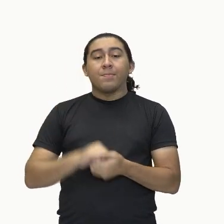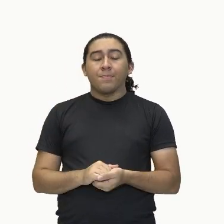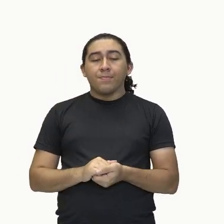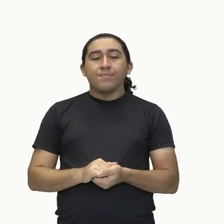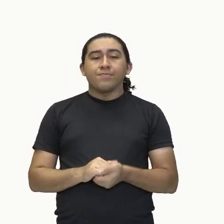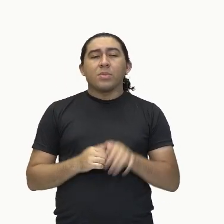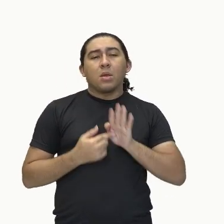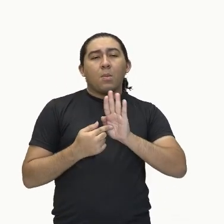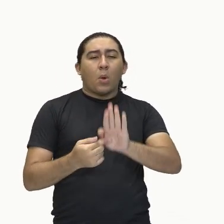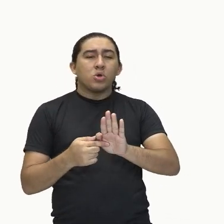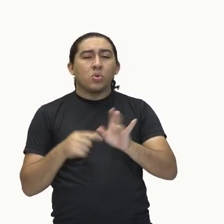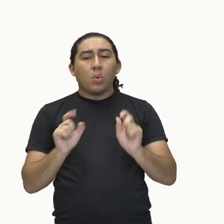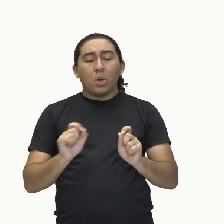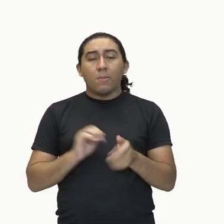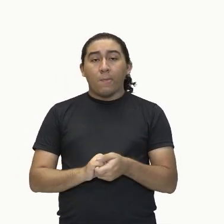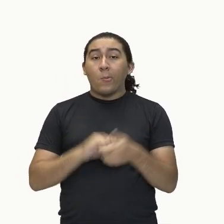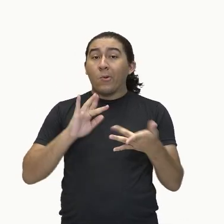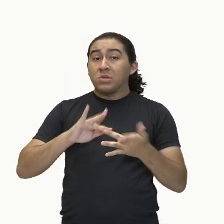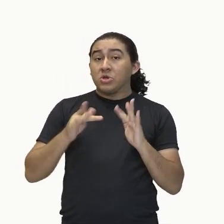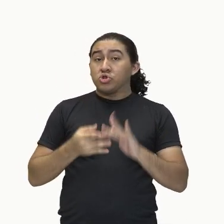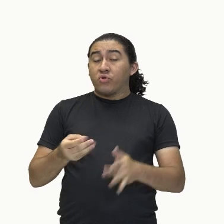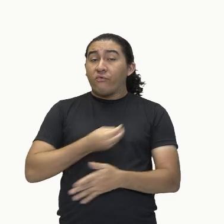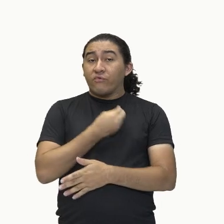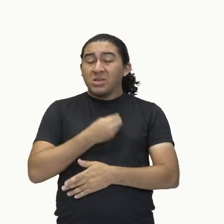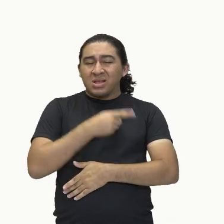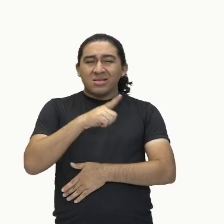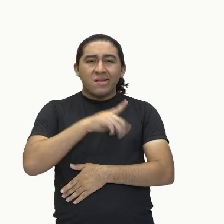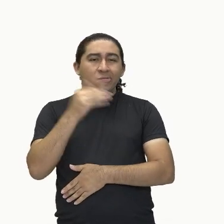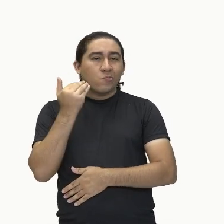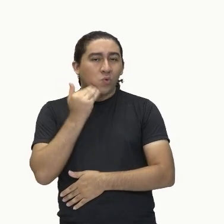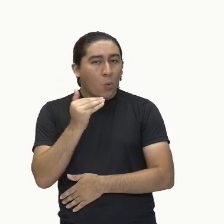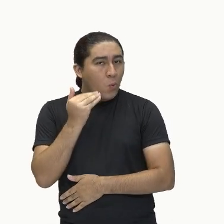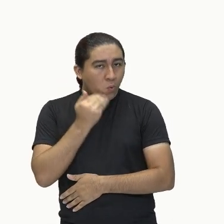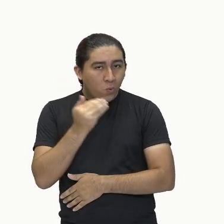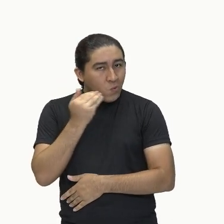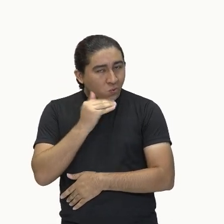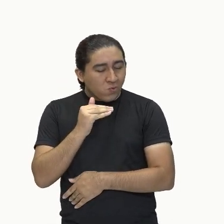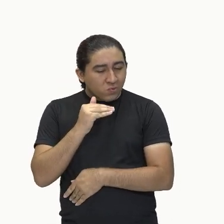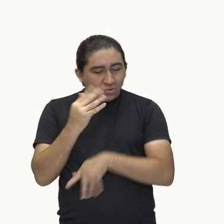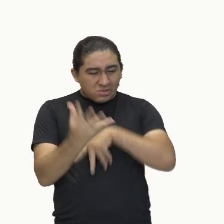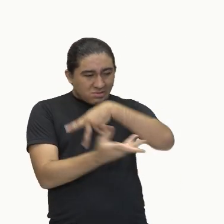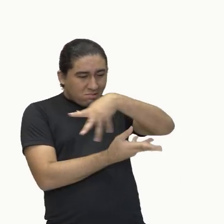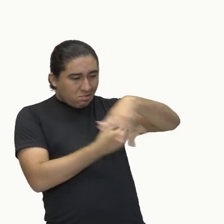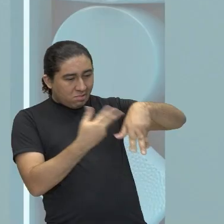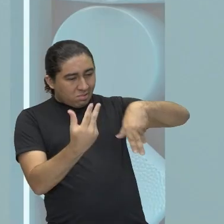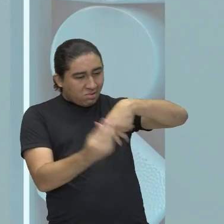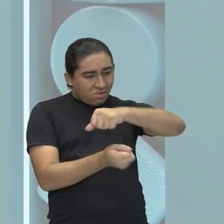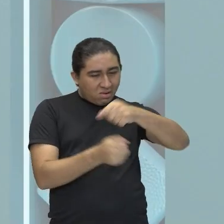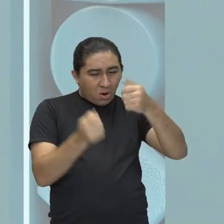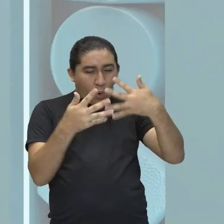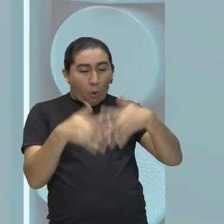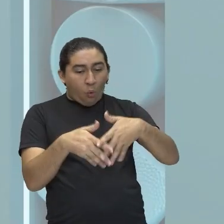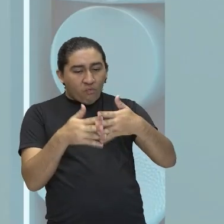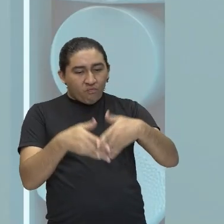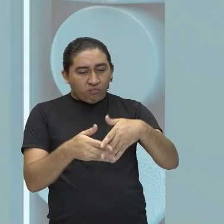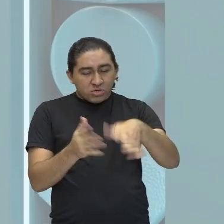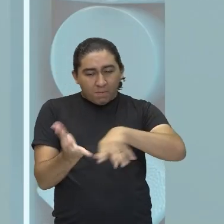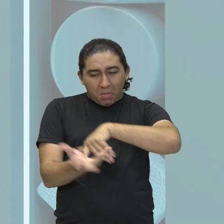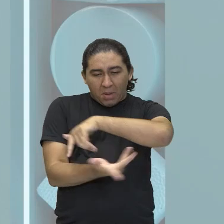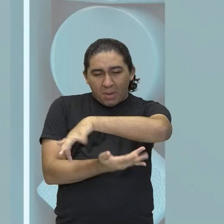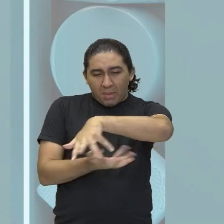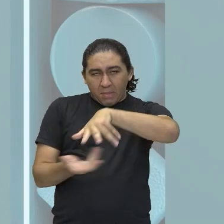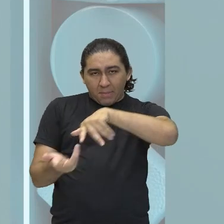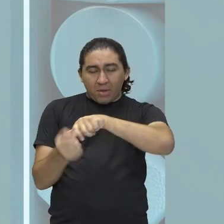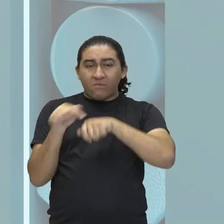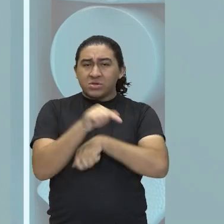uma realidade de maneira deformada, né, deturpada, uma realidade que você